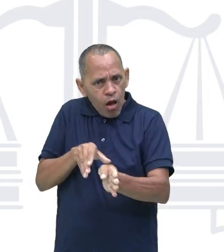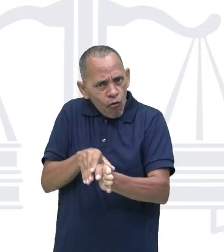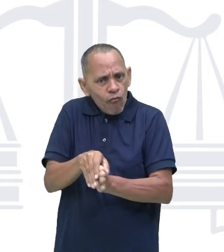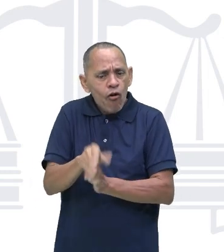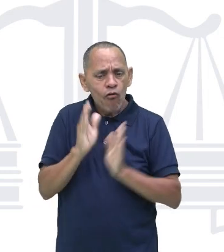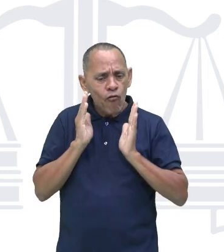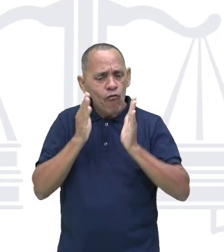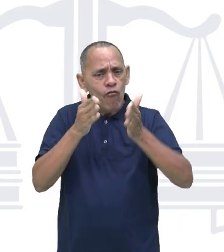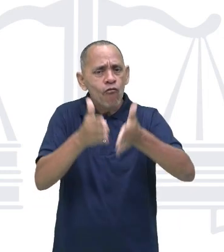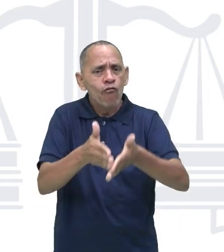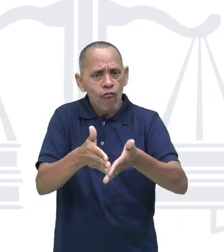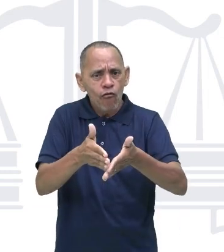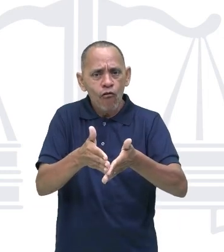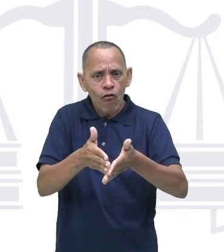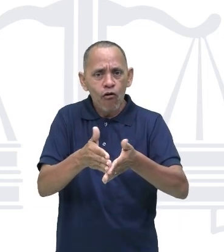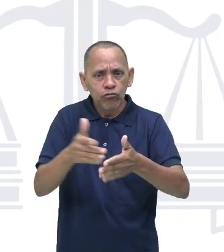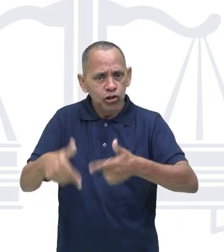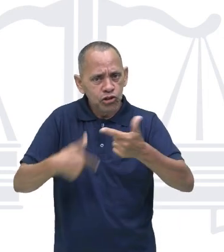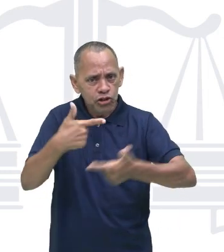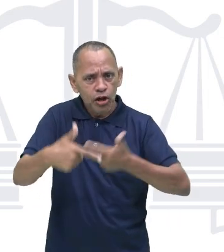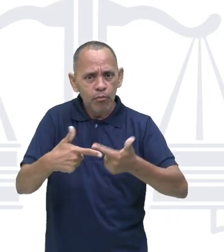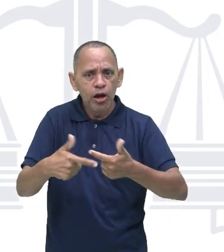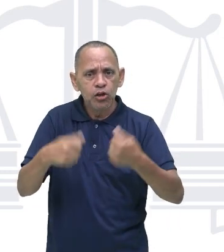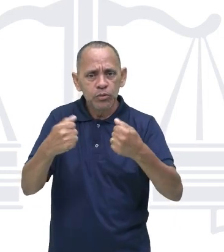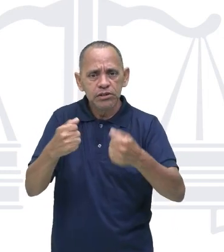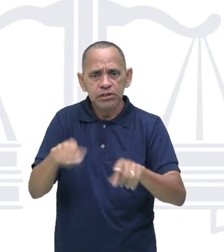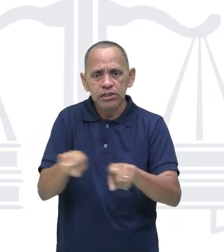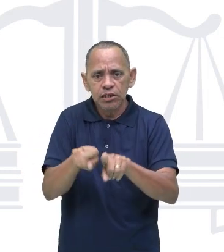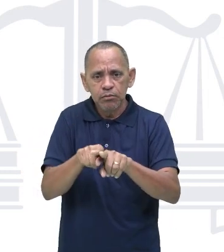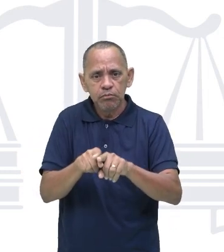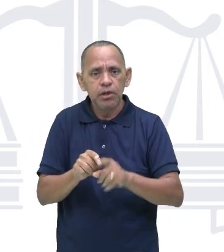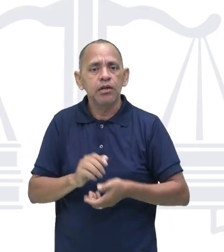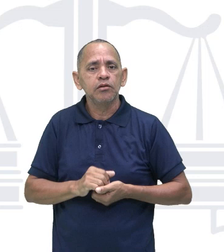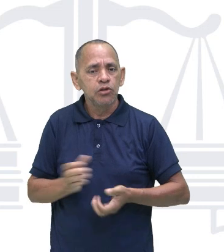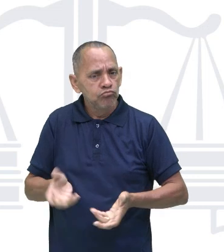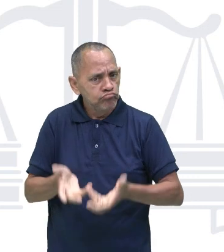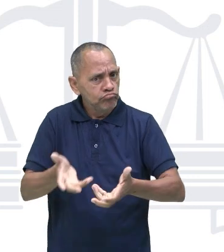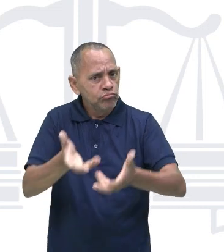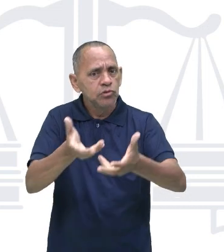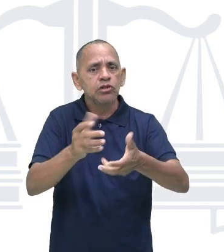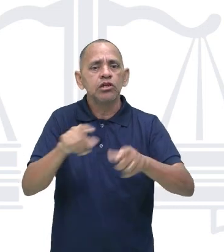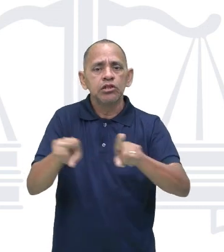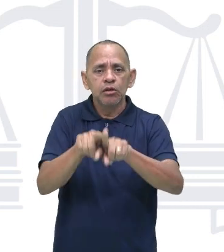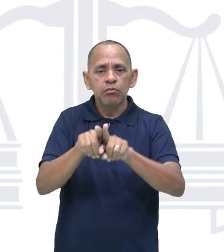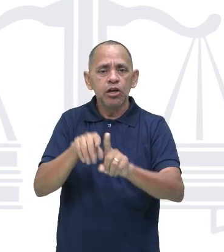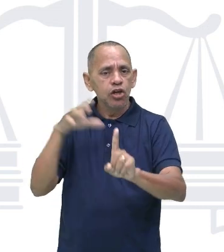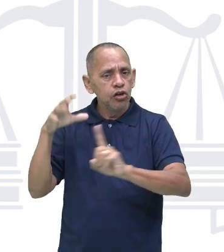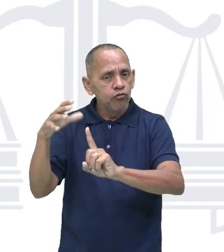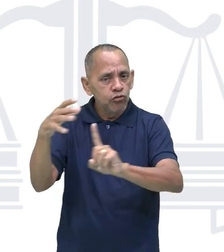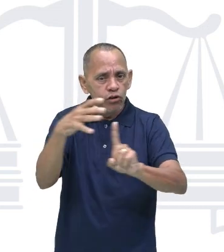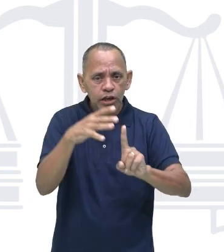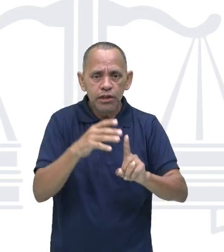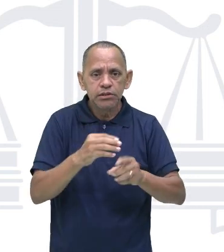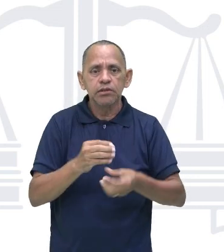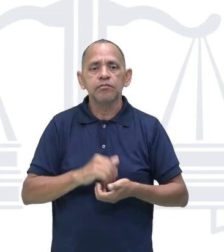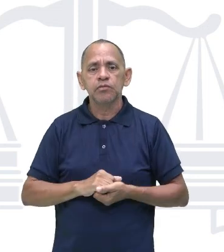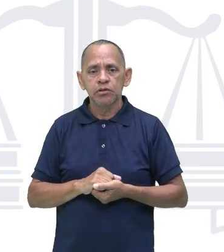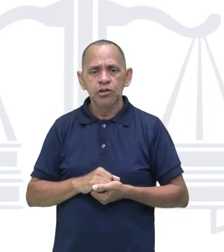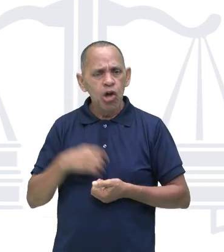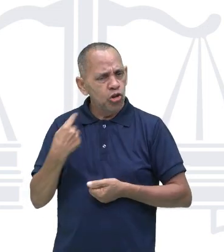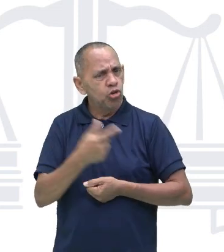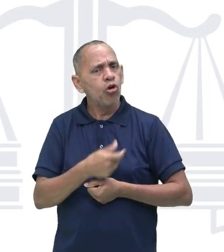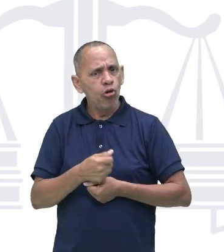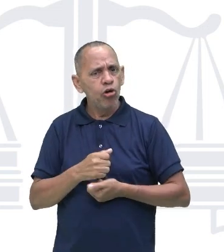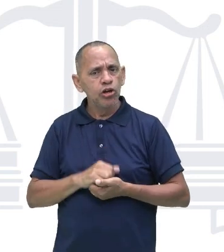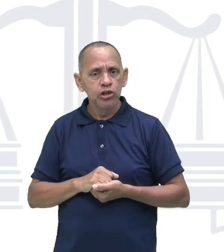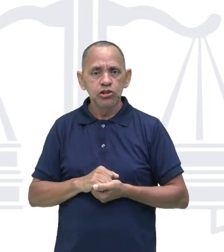mais acessíveis e seguras, também inspiradoras para os nossos estudantes? Será que nós somos professores que inspiram os nossos alunos?